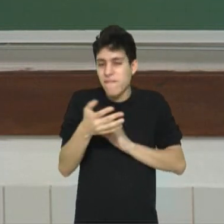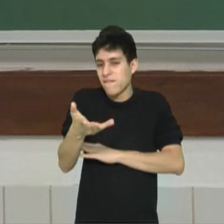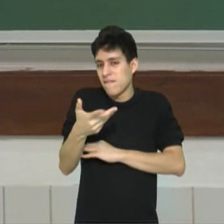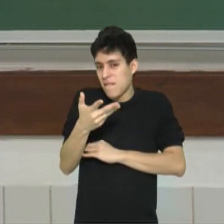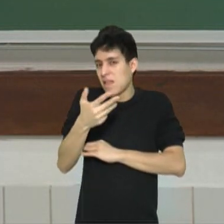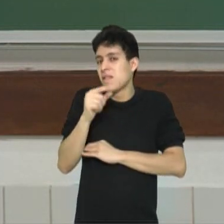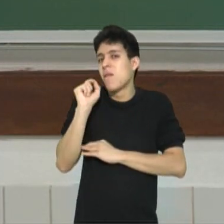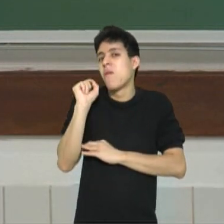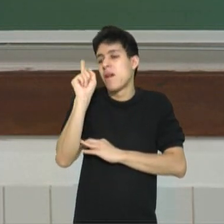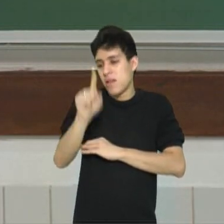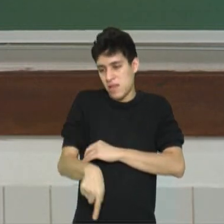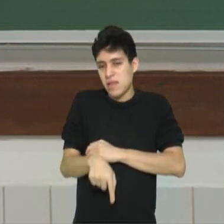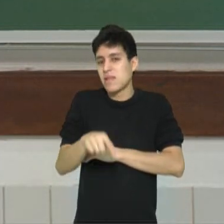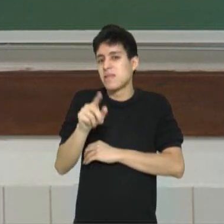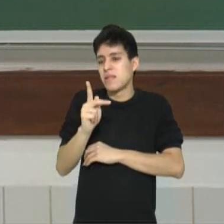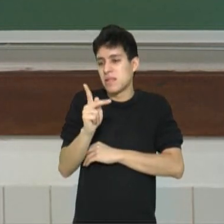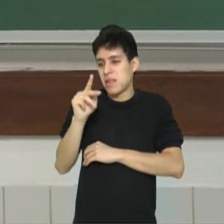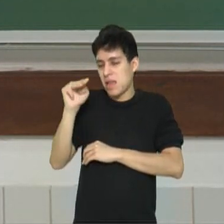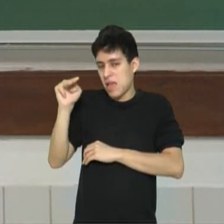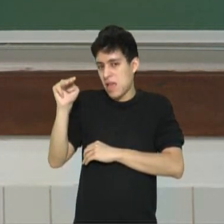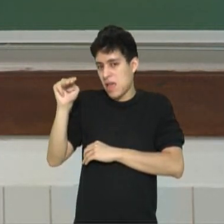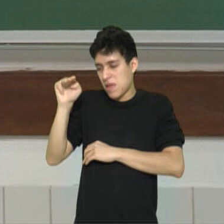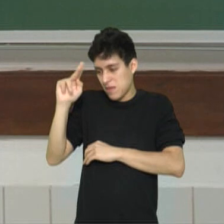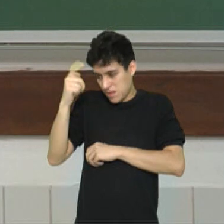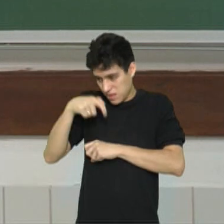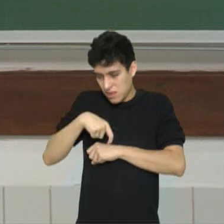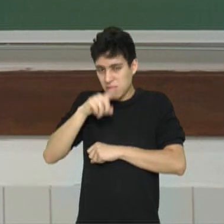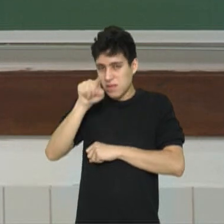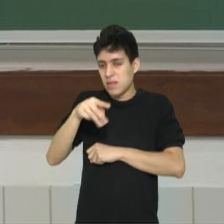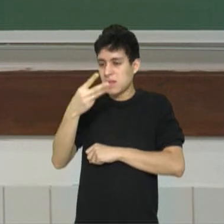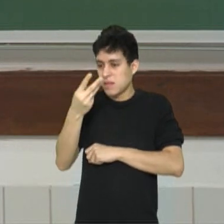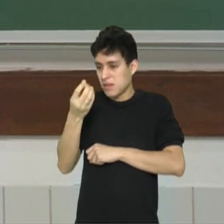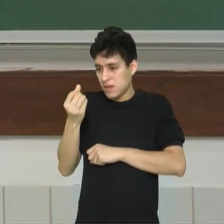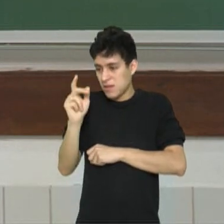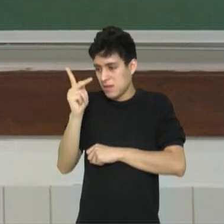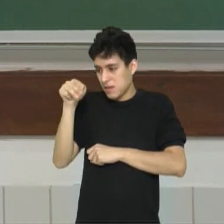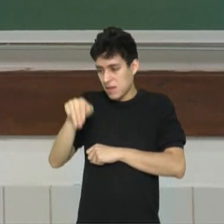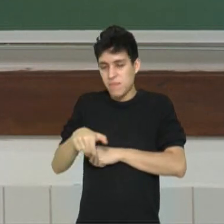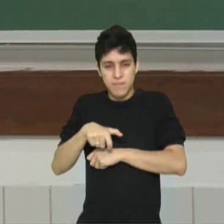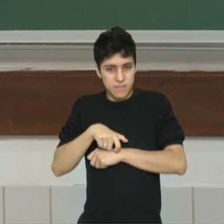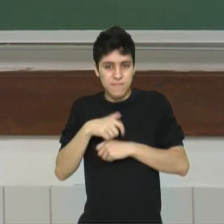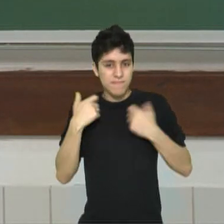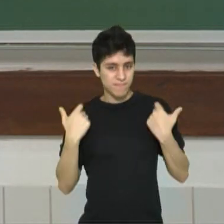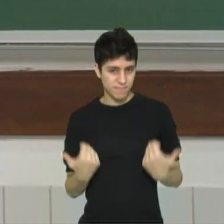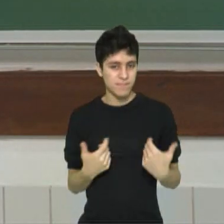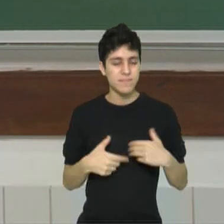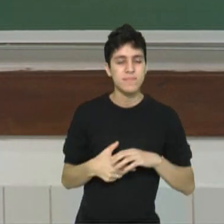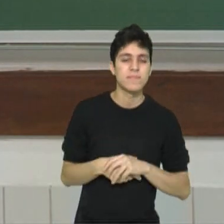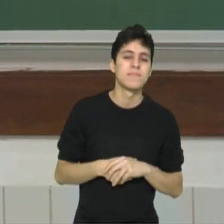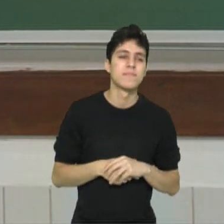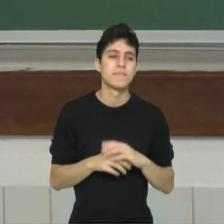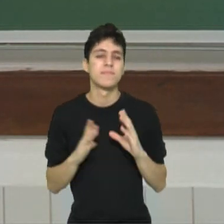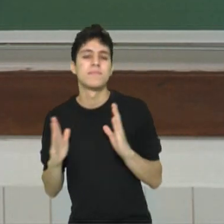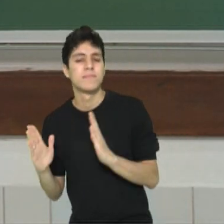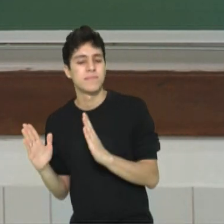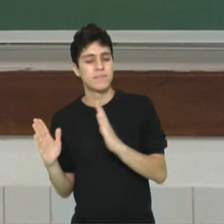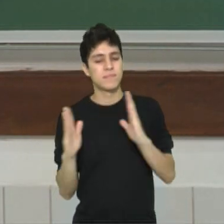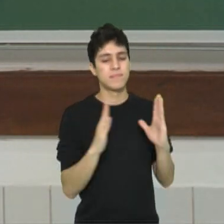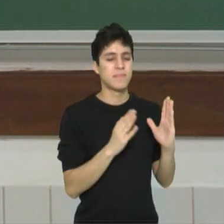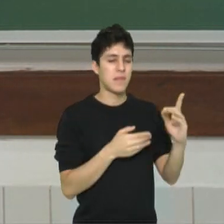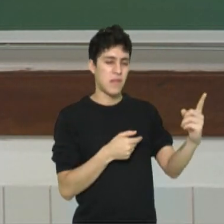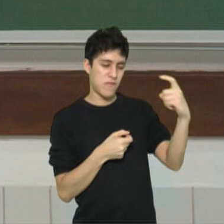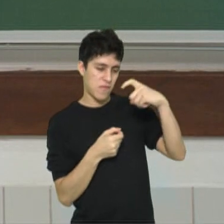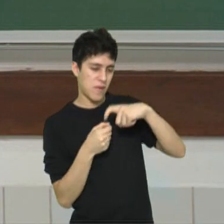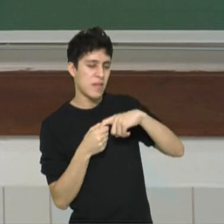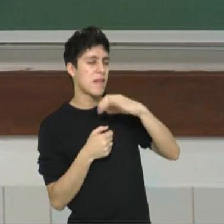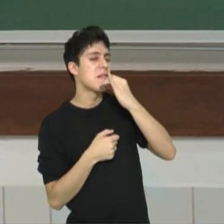que ela está desenvolvendo em quilômetros por hora é 36 quilômetros por hora, tá? Mas vamos voltar lá no exemplo